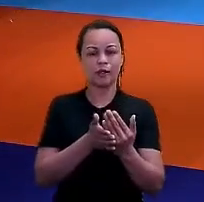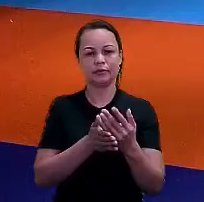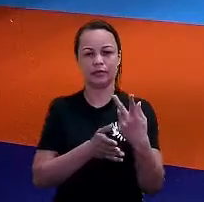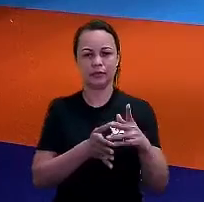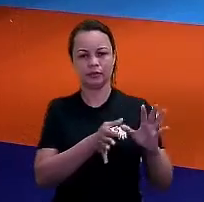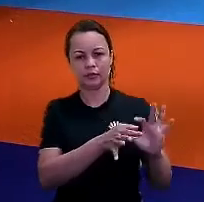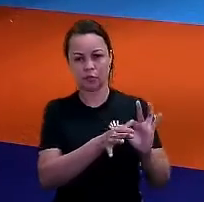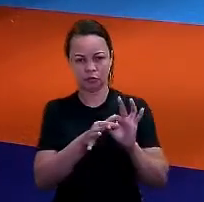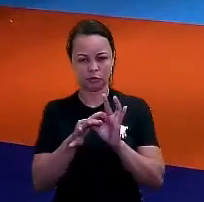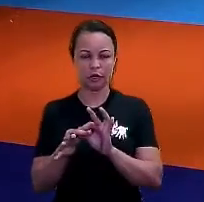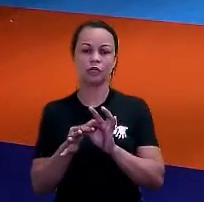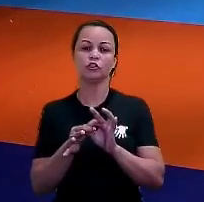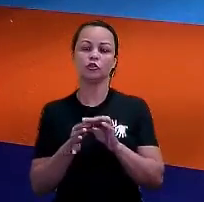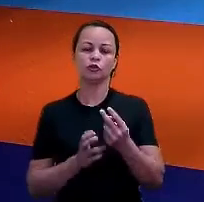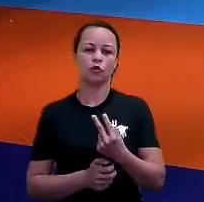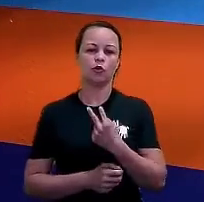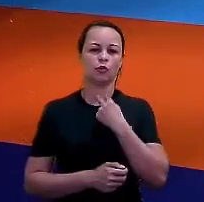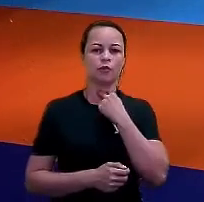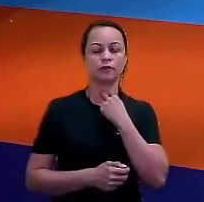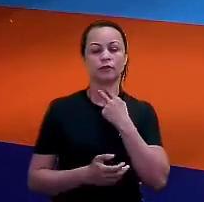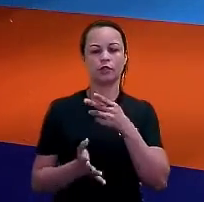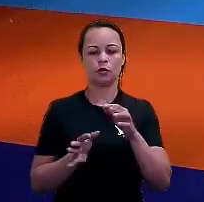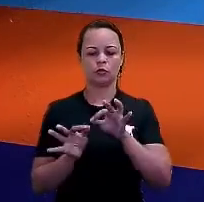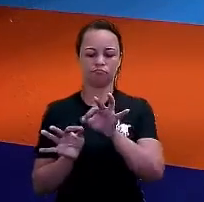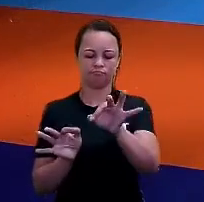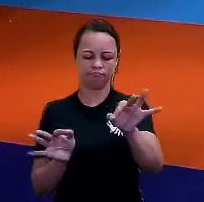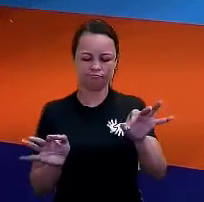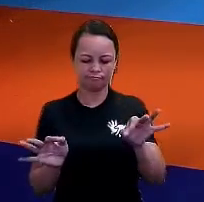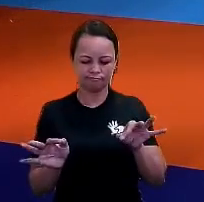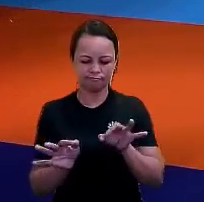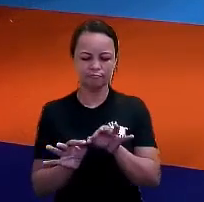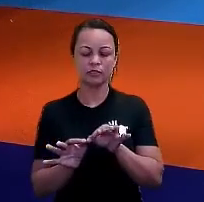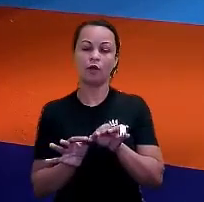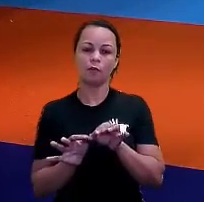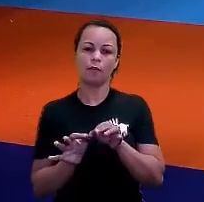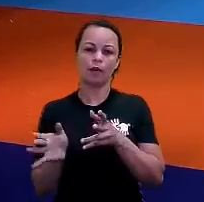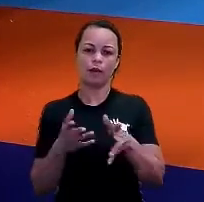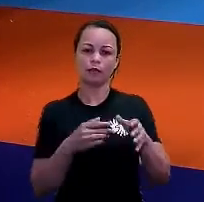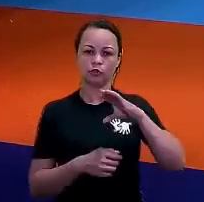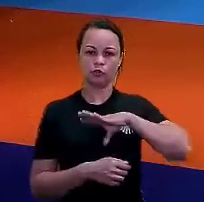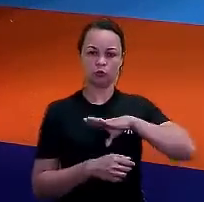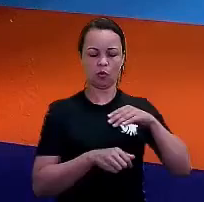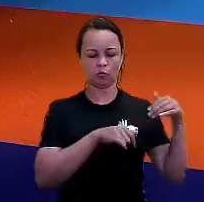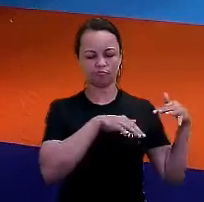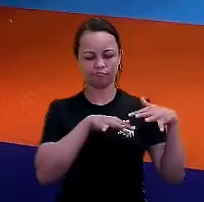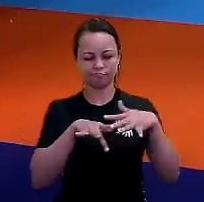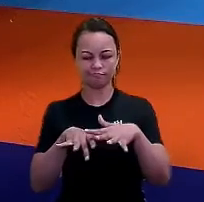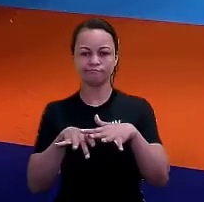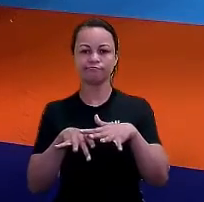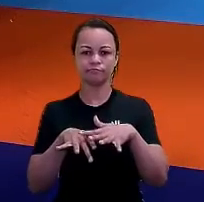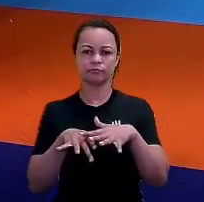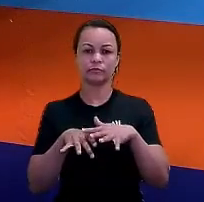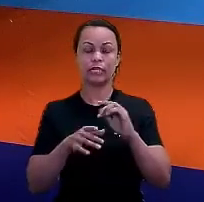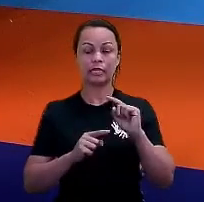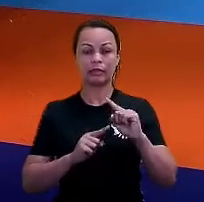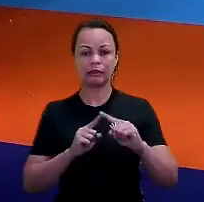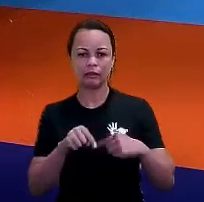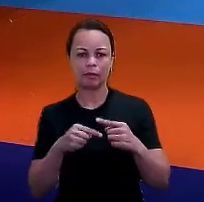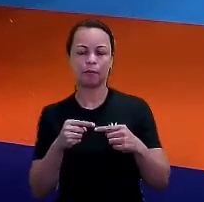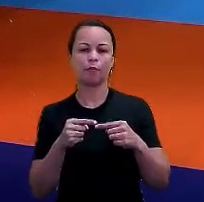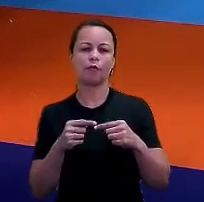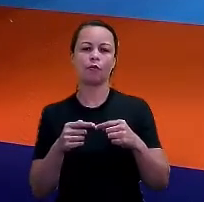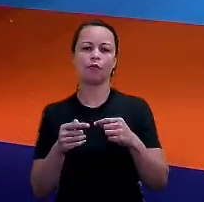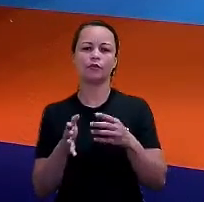de ocupação do território por parte dos portugueses, e em seguida ela